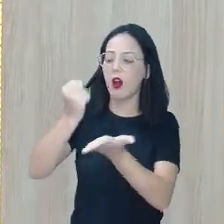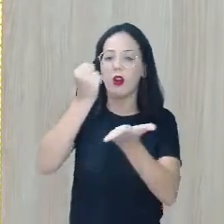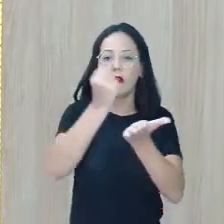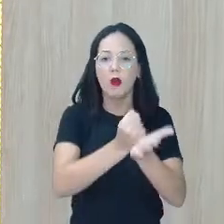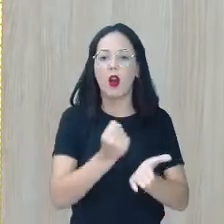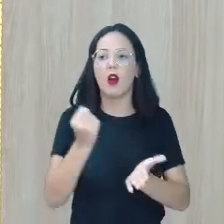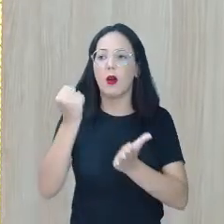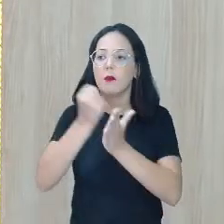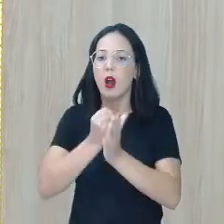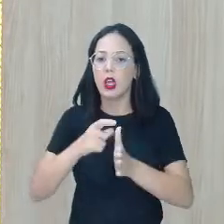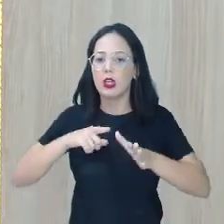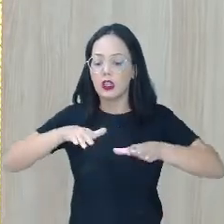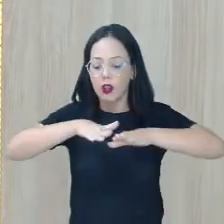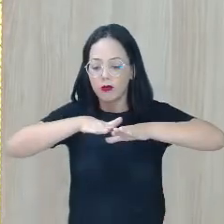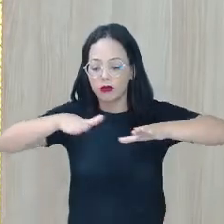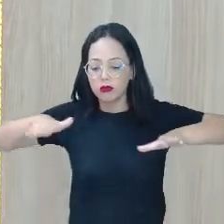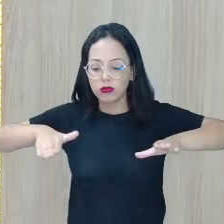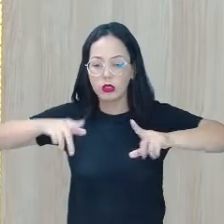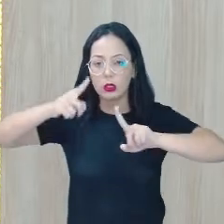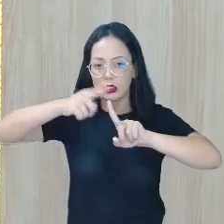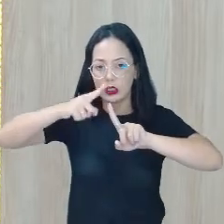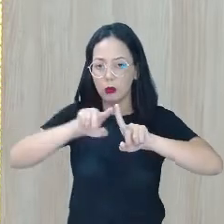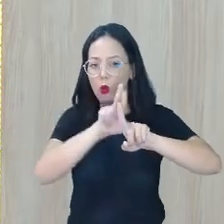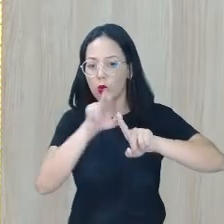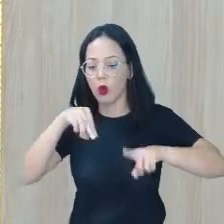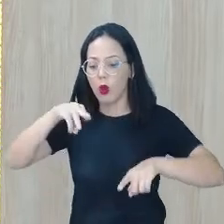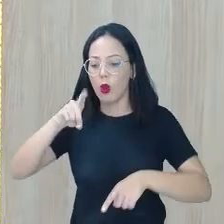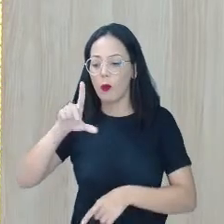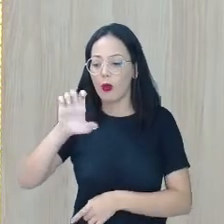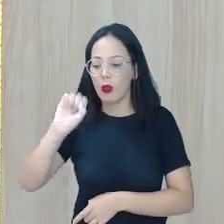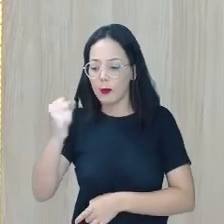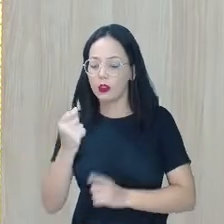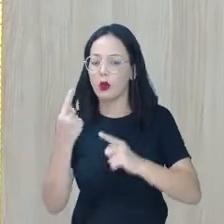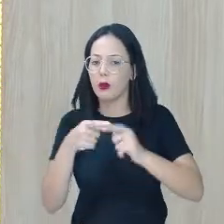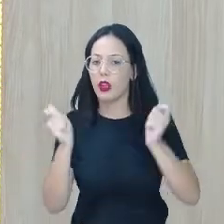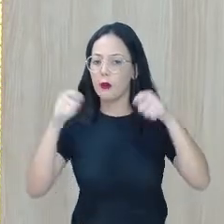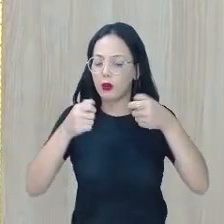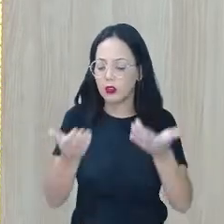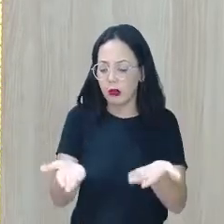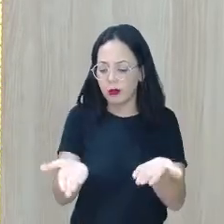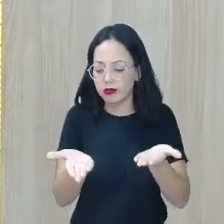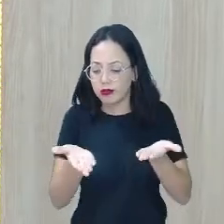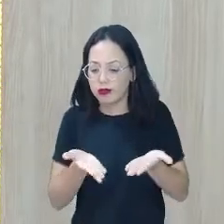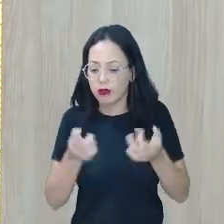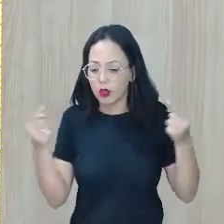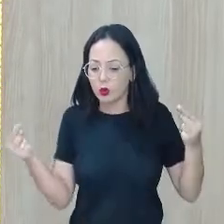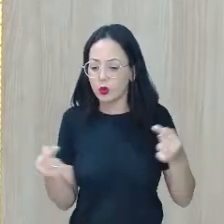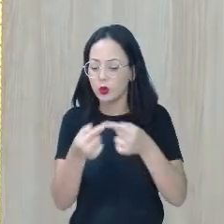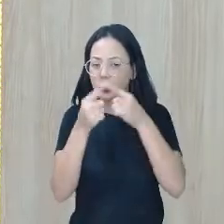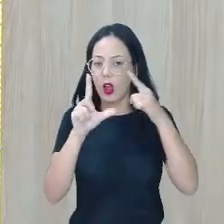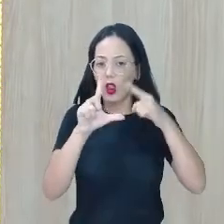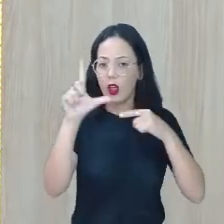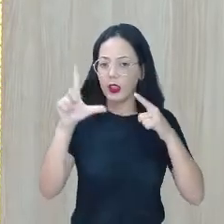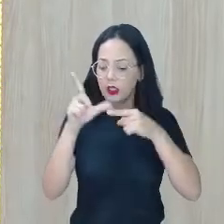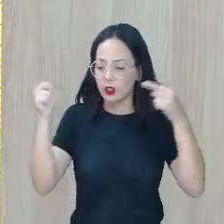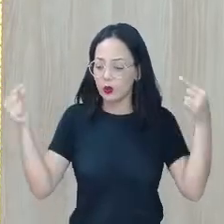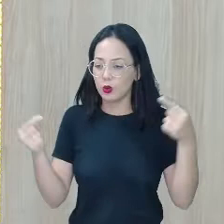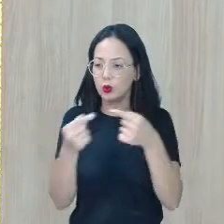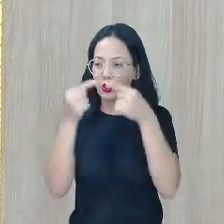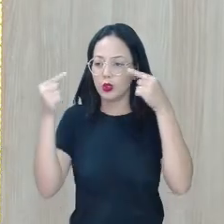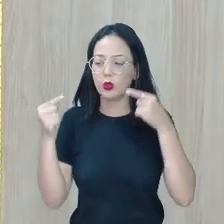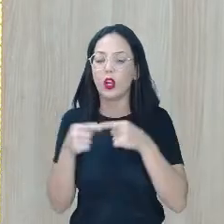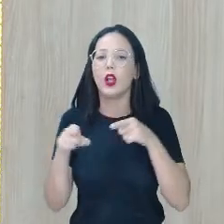né, no molde, né, chama de tipos moldes porque ele podia tirar ali, fazer a junção das letras, aí fazia ali,